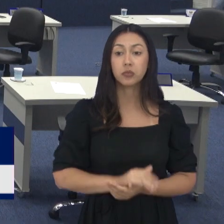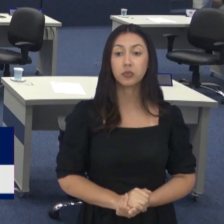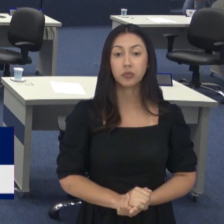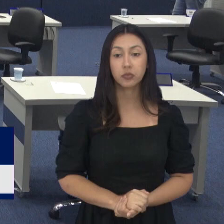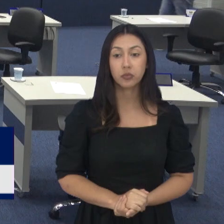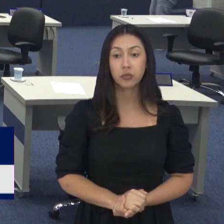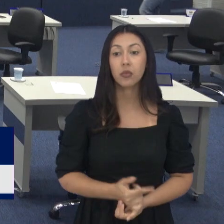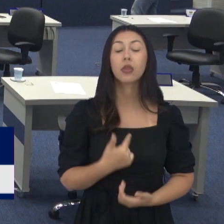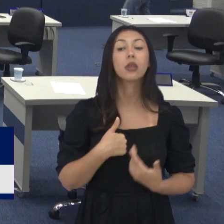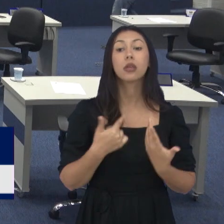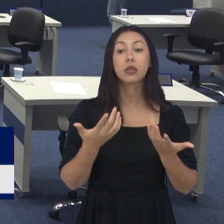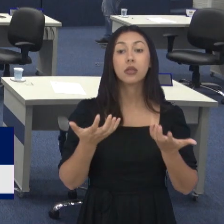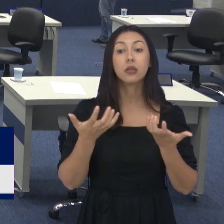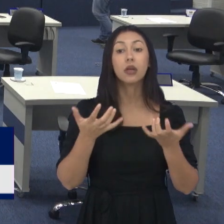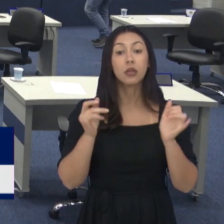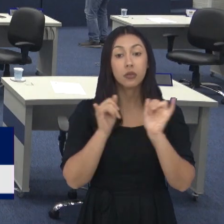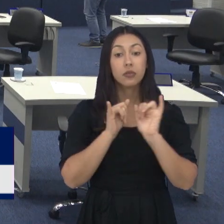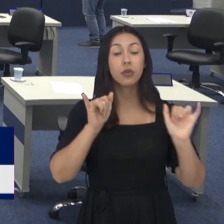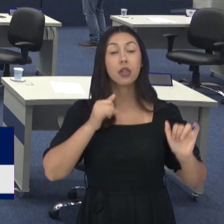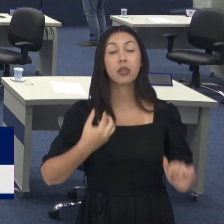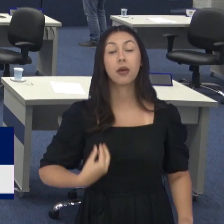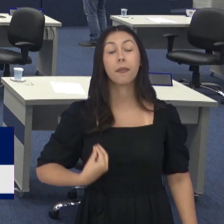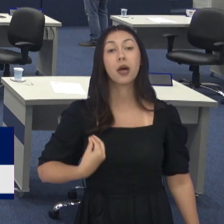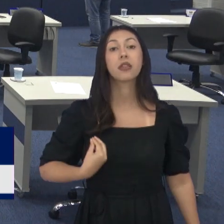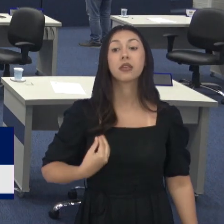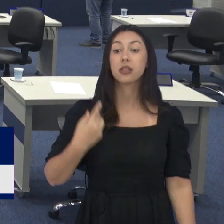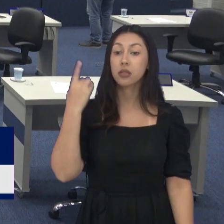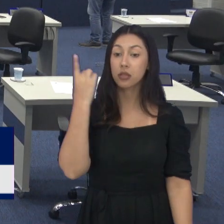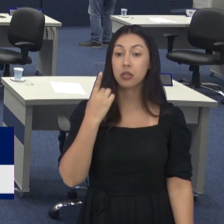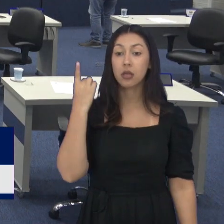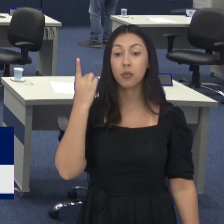Quero registrar a presença do deputado,